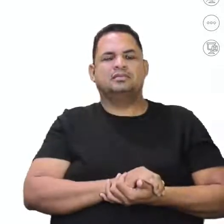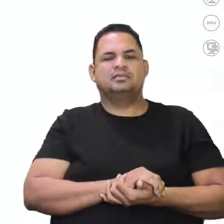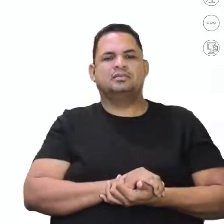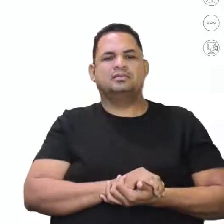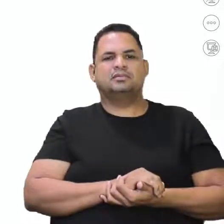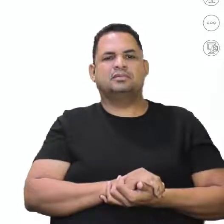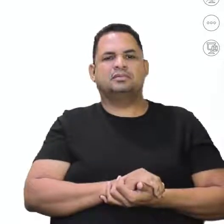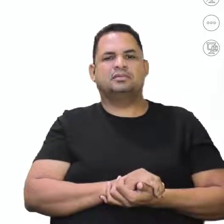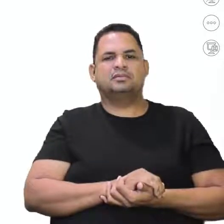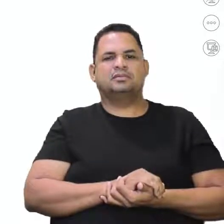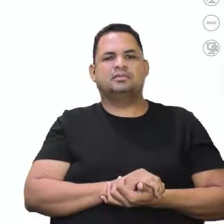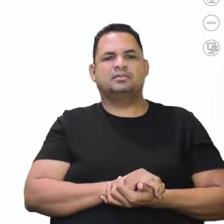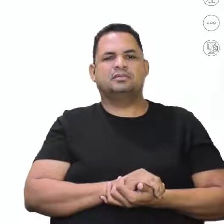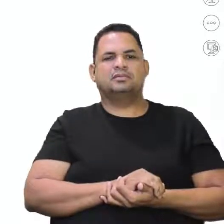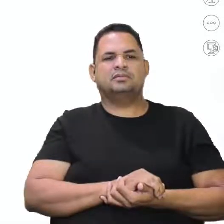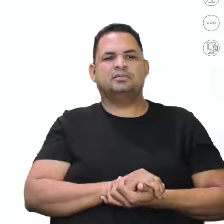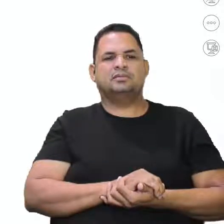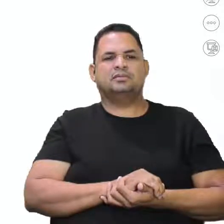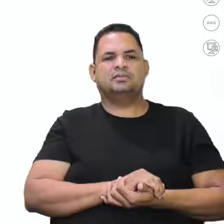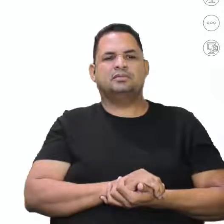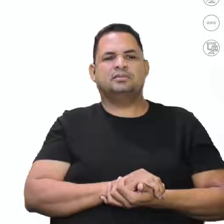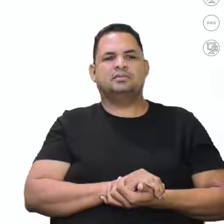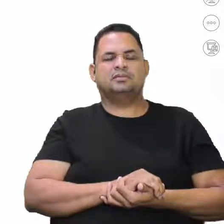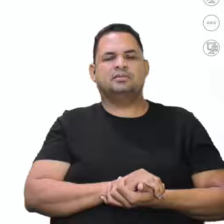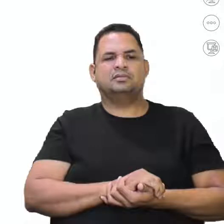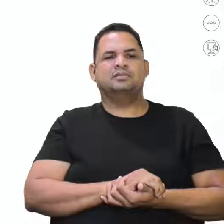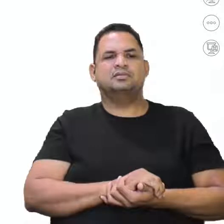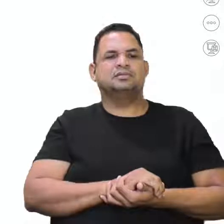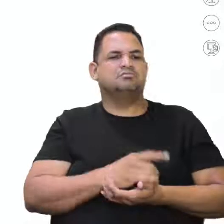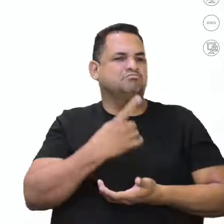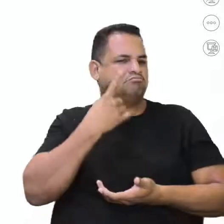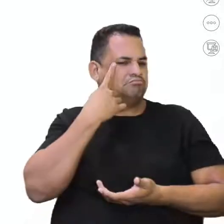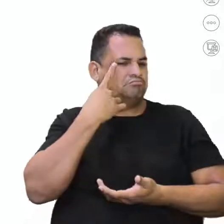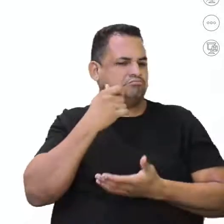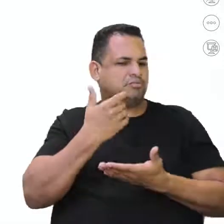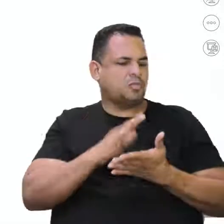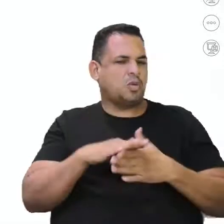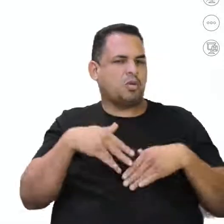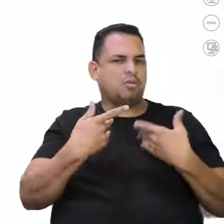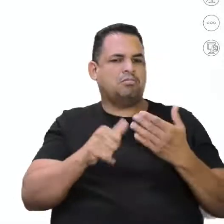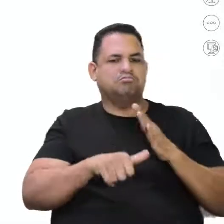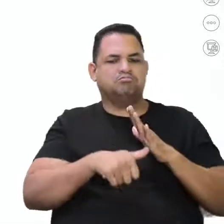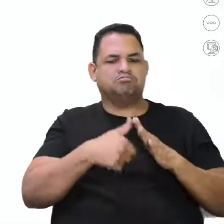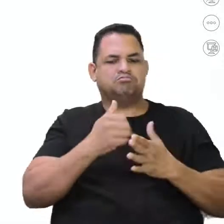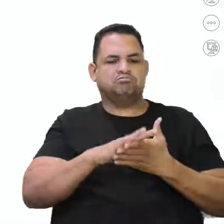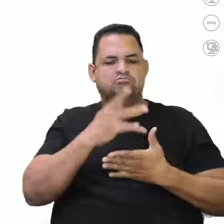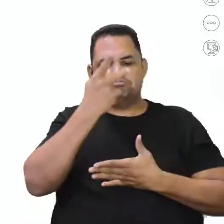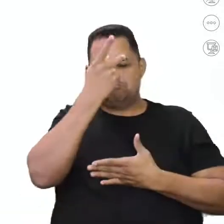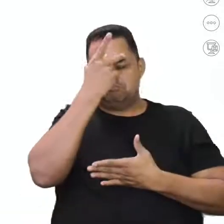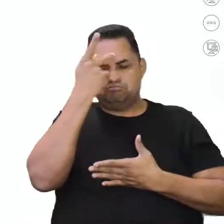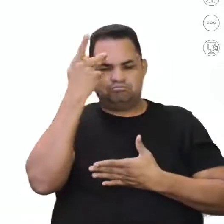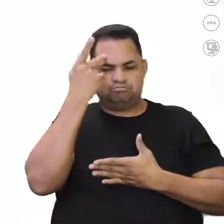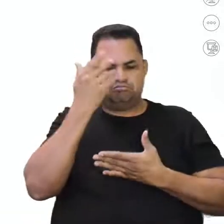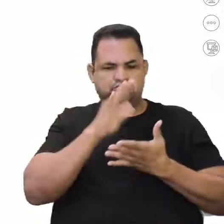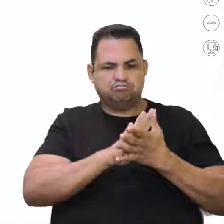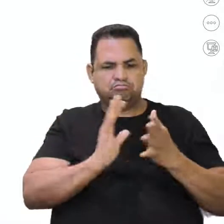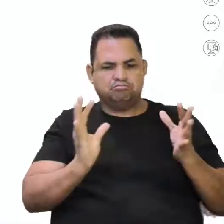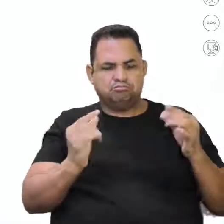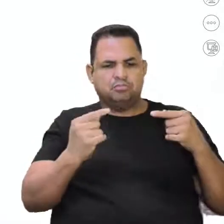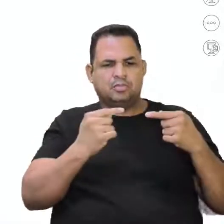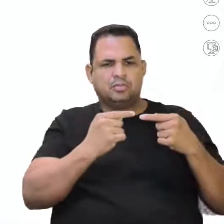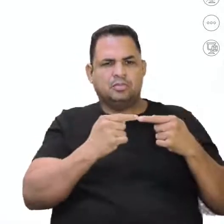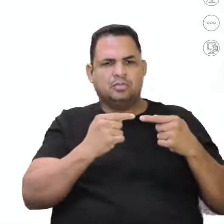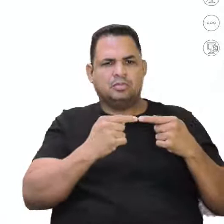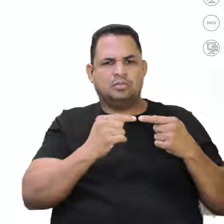association of Valentine's Day with romantic love? Vocês já pararam para pensar qual foi a primeira pessoa que resolveu fazer